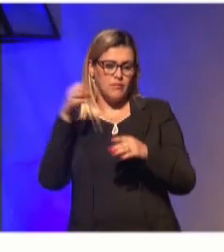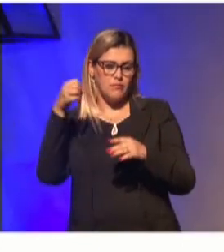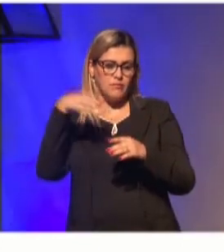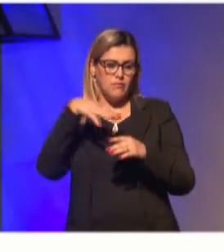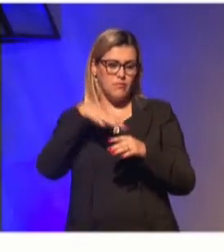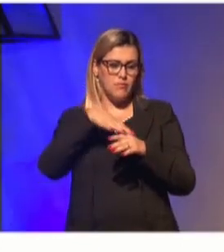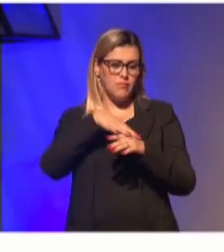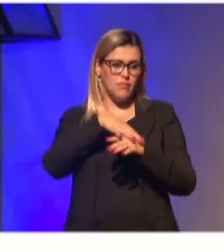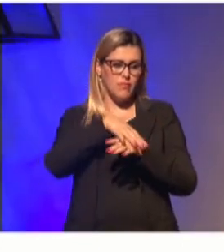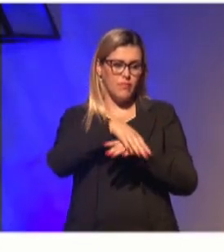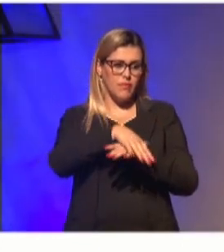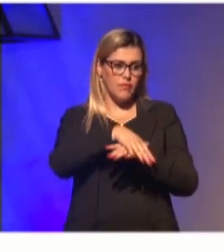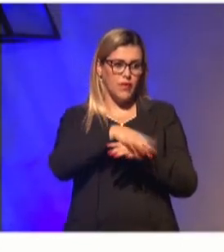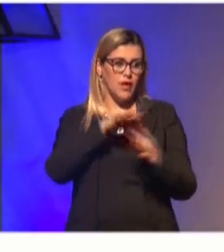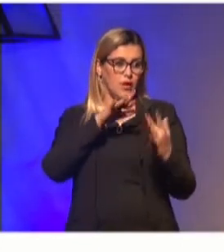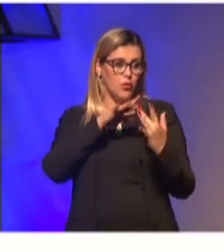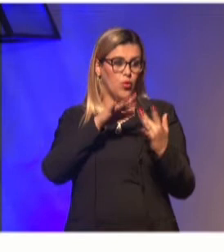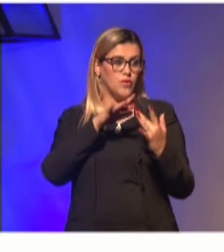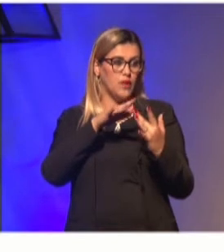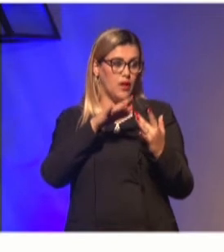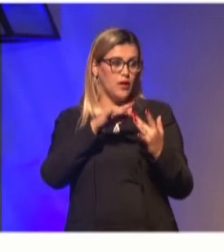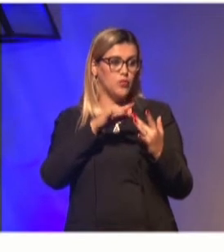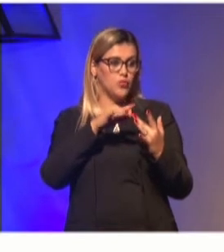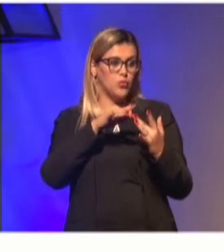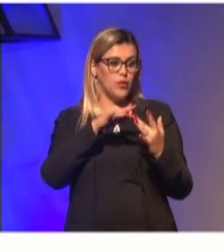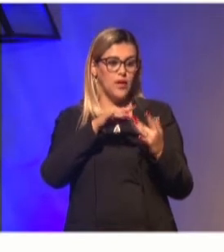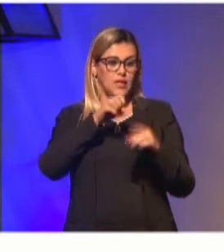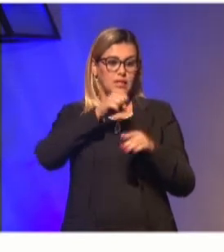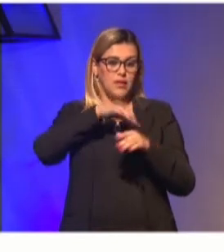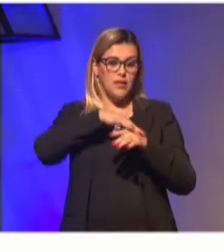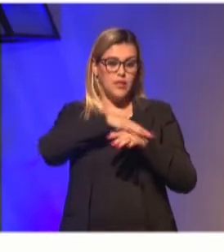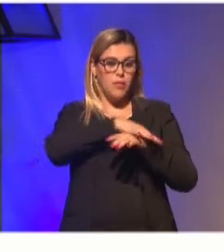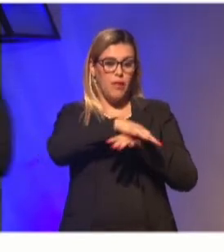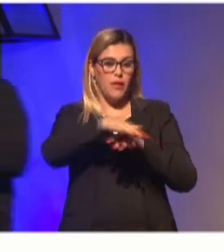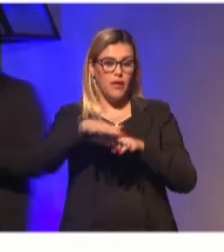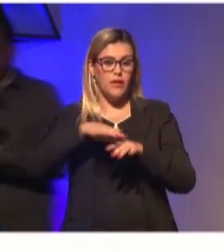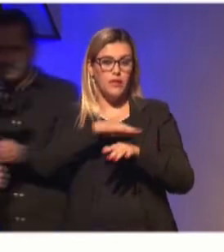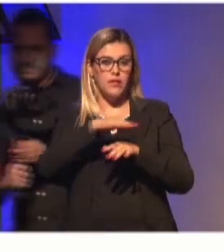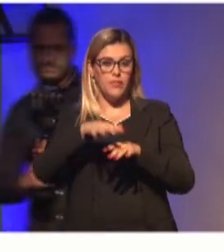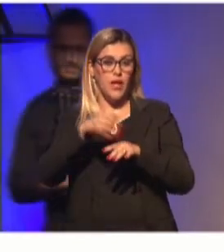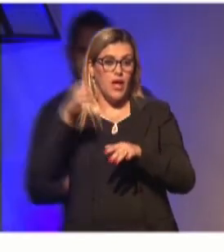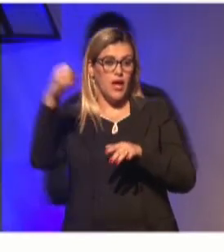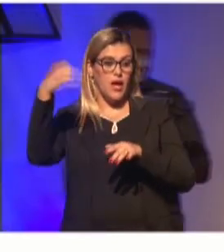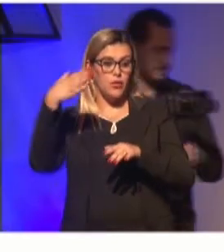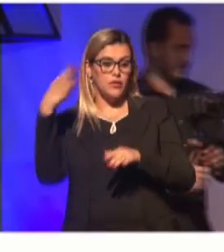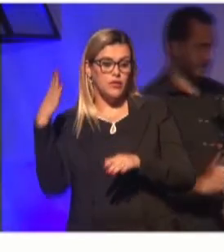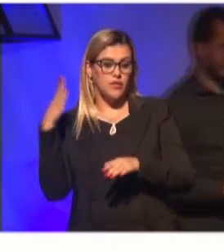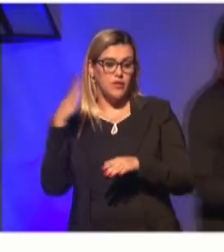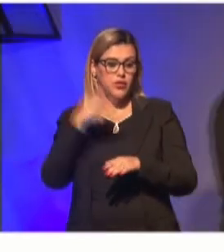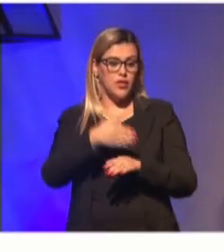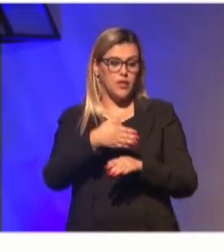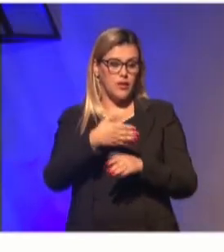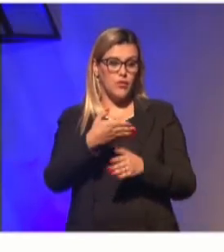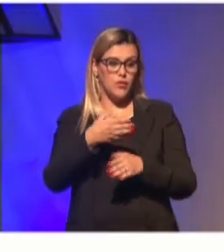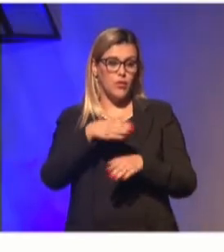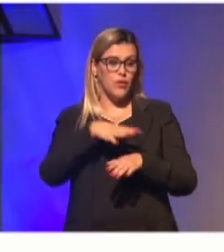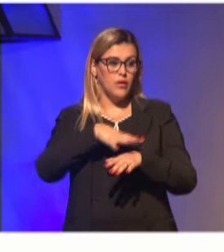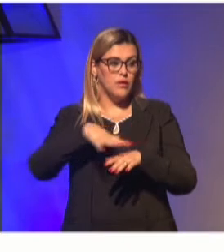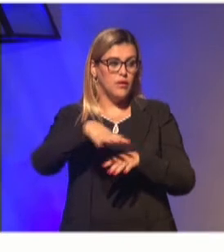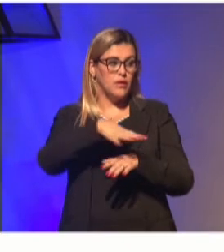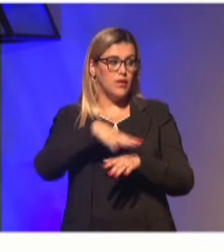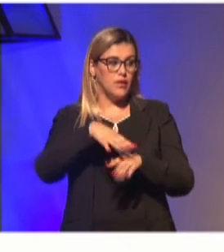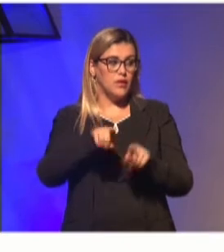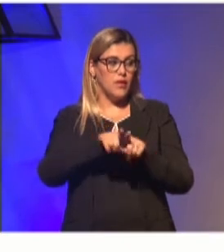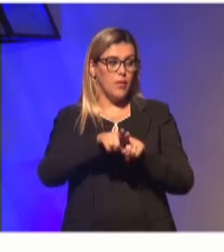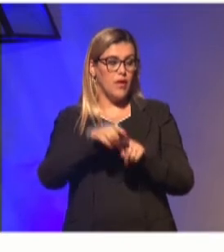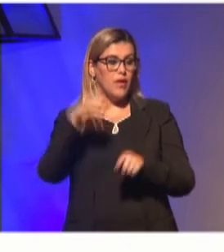luz que é refletida, a luz que ela acaba sendo espalhada no próprio tecido, a luz que chega diretamente ao meu tecido-alvo e a luz